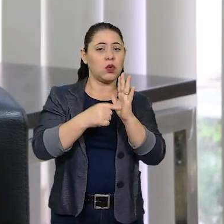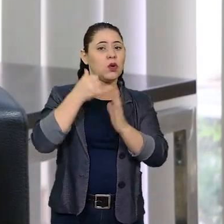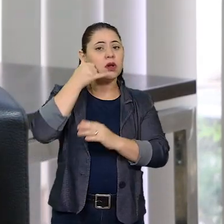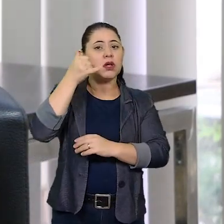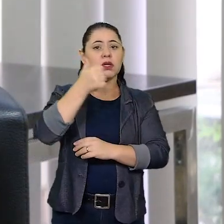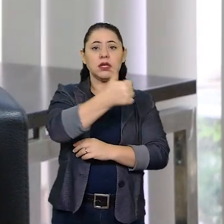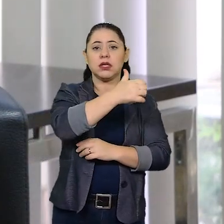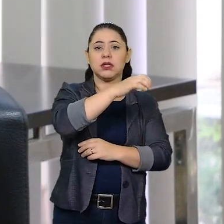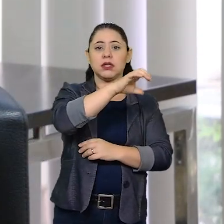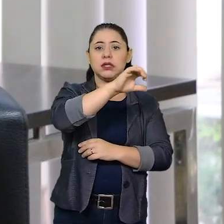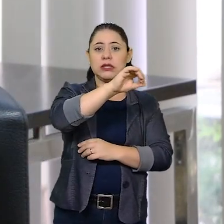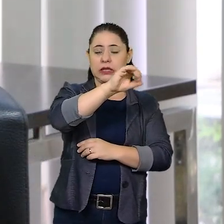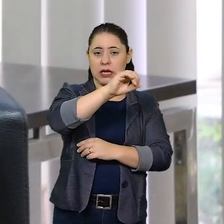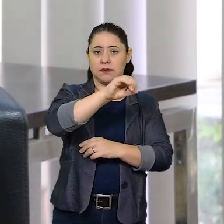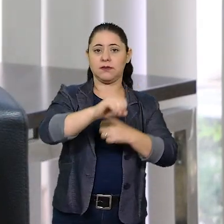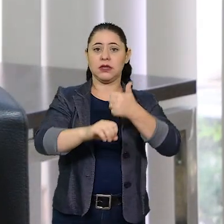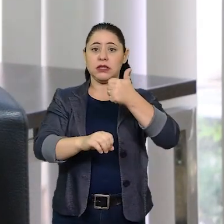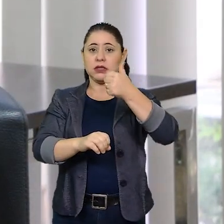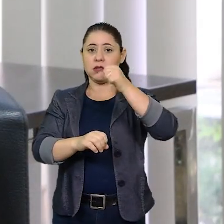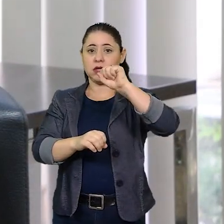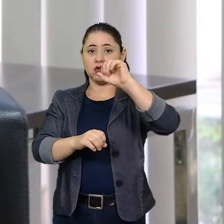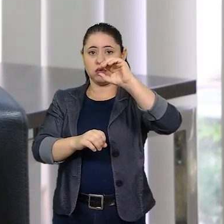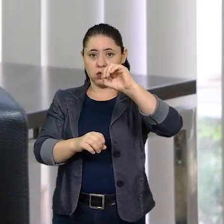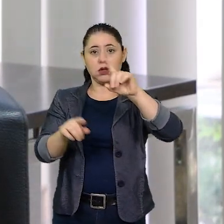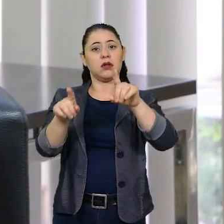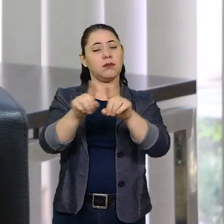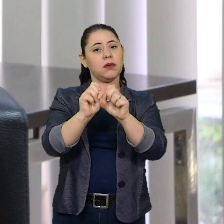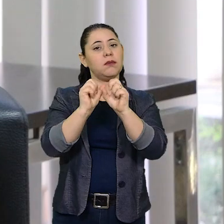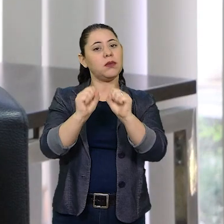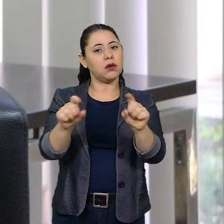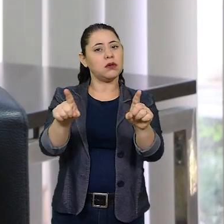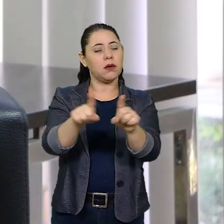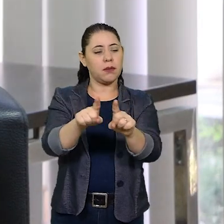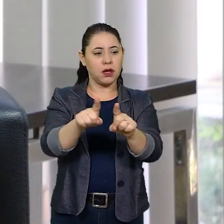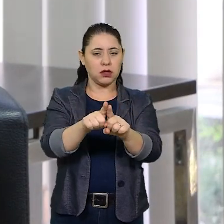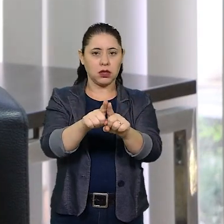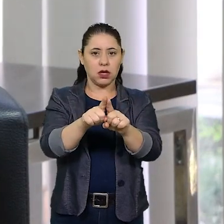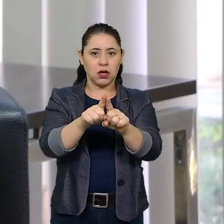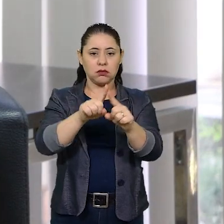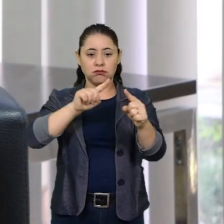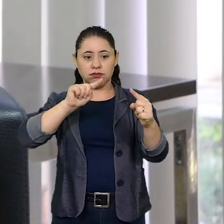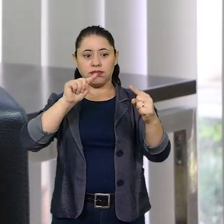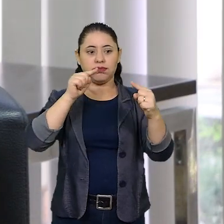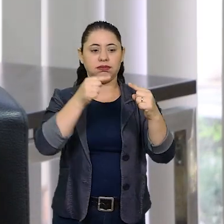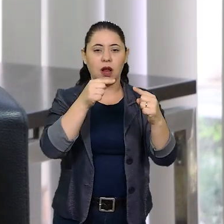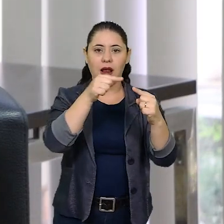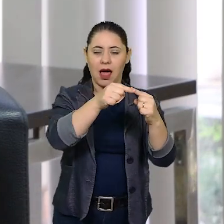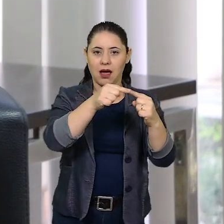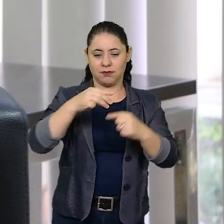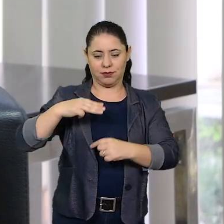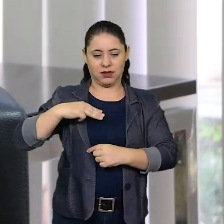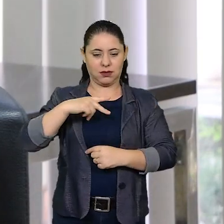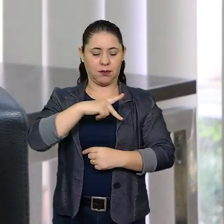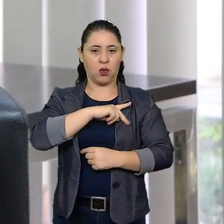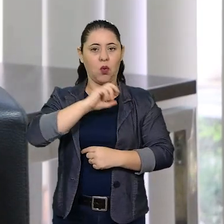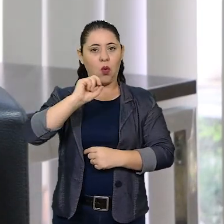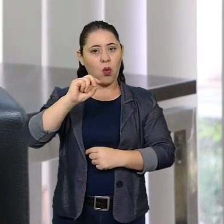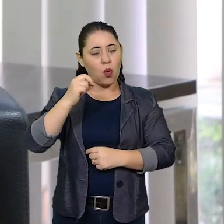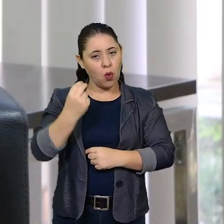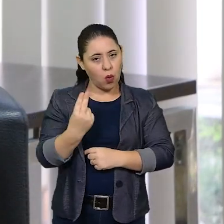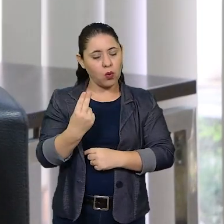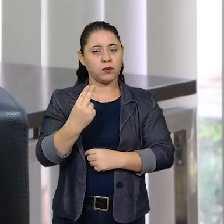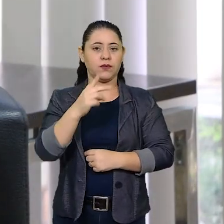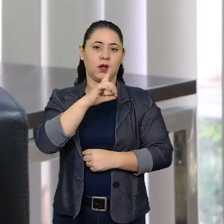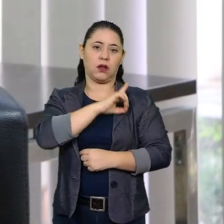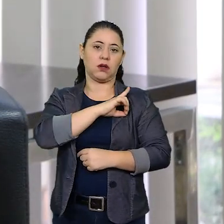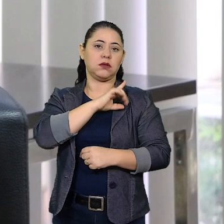o Disque 100, o Disque 180, ou as denúncias, elas podem ser levadas diretamente ao Ministério Público ou